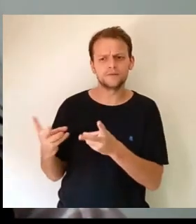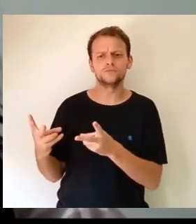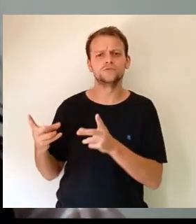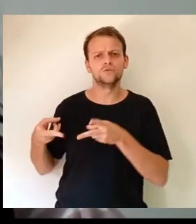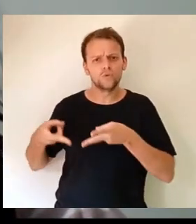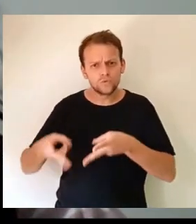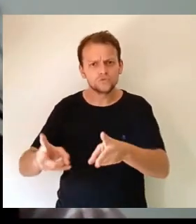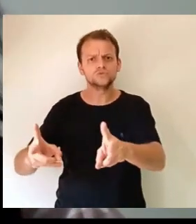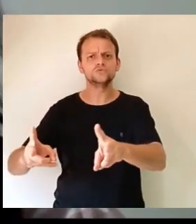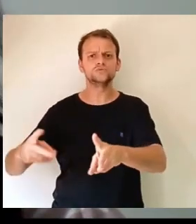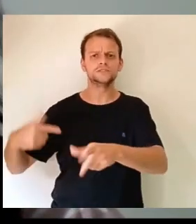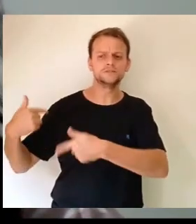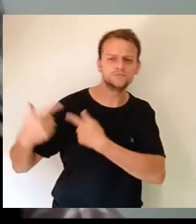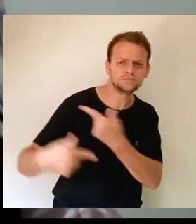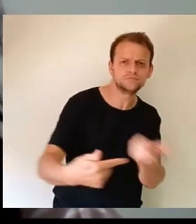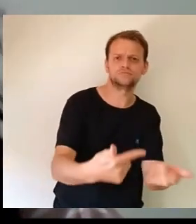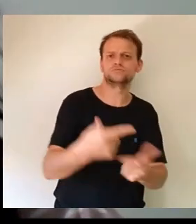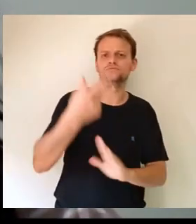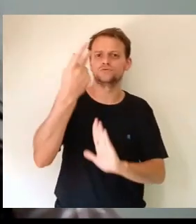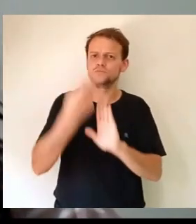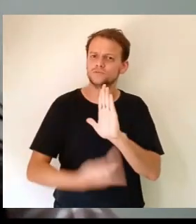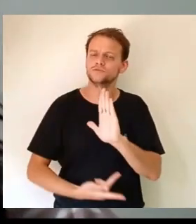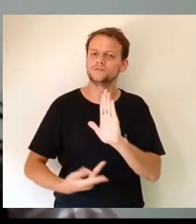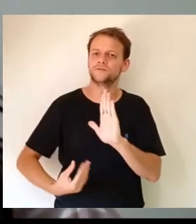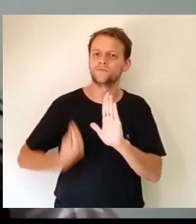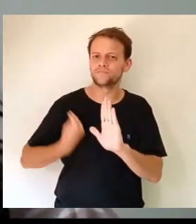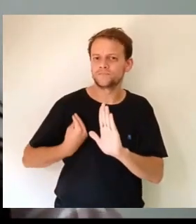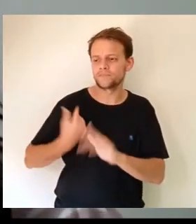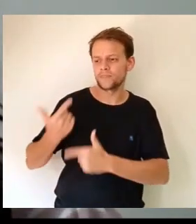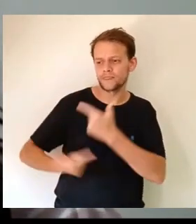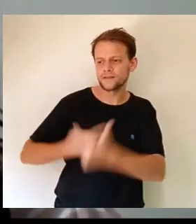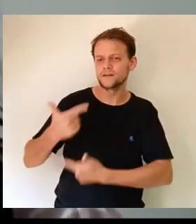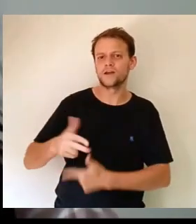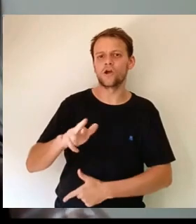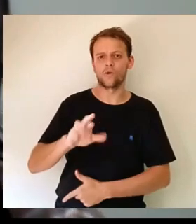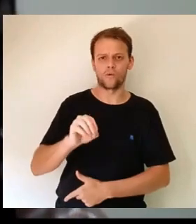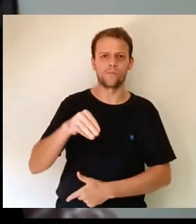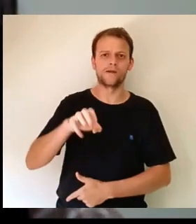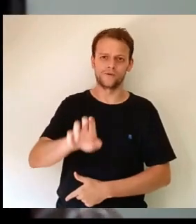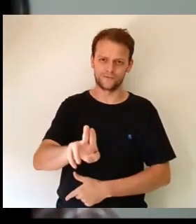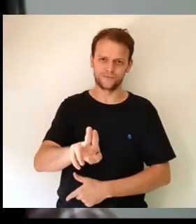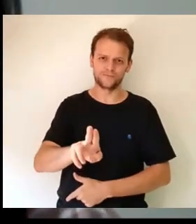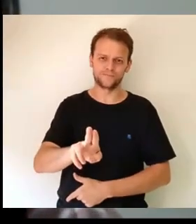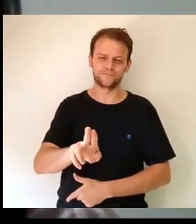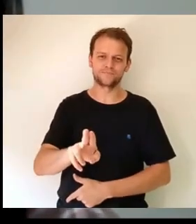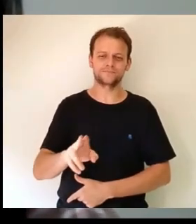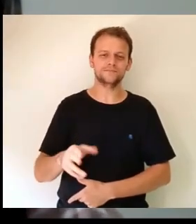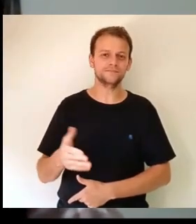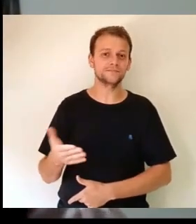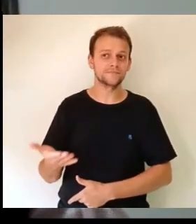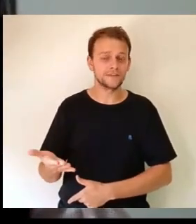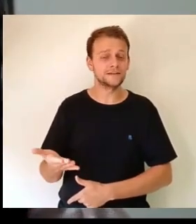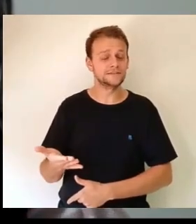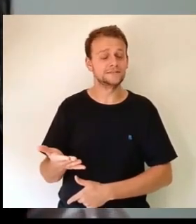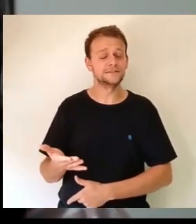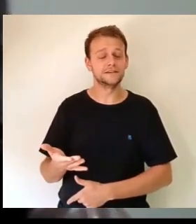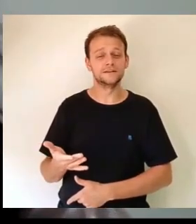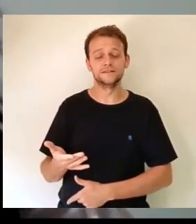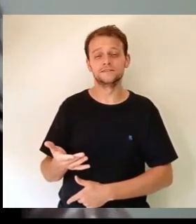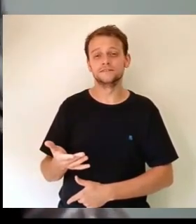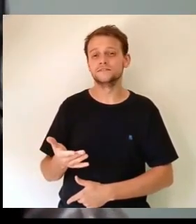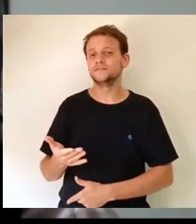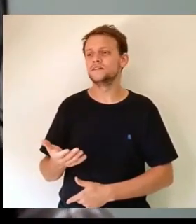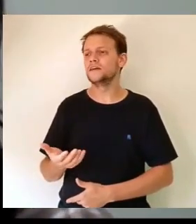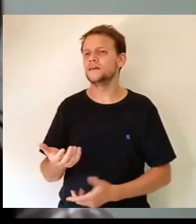dele e a família, mantém, né, alguns projetos, assim como todo o acervo do Romeu Sasaki. E aí